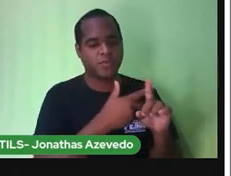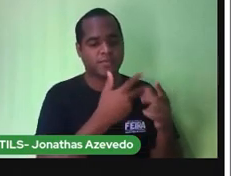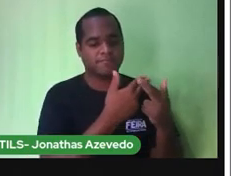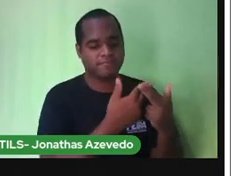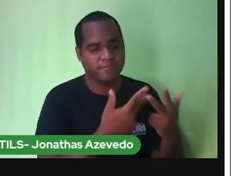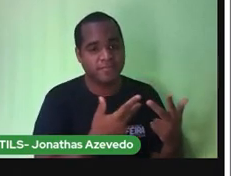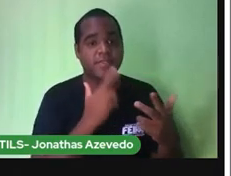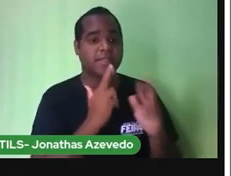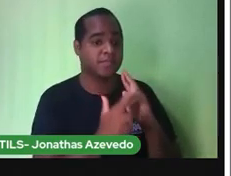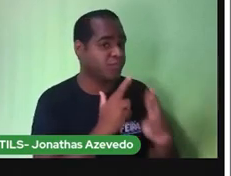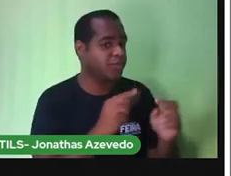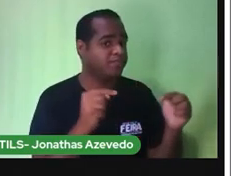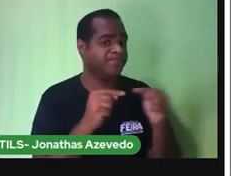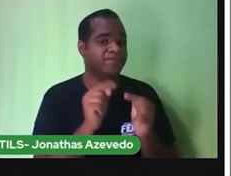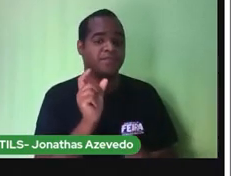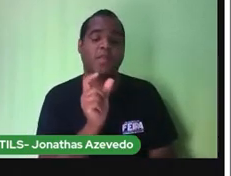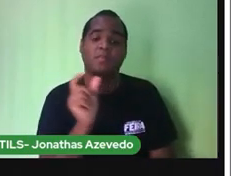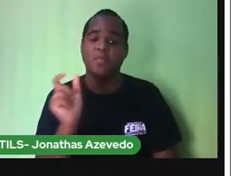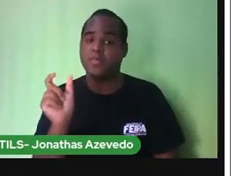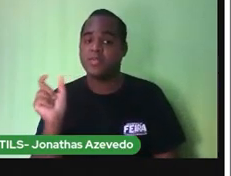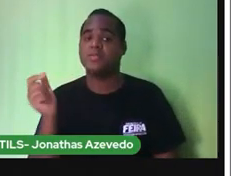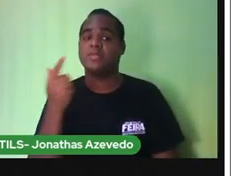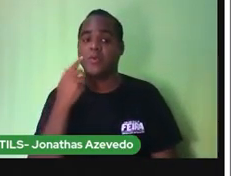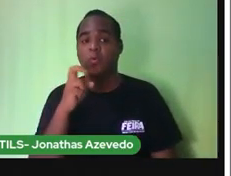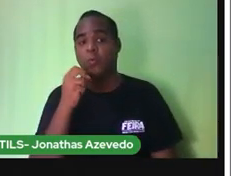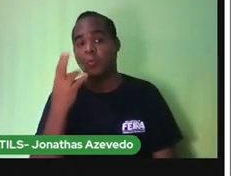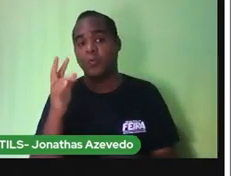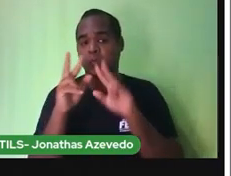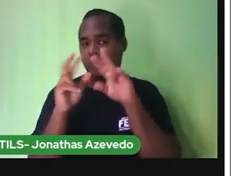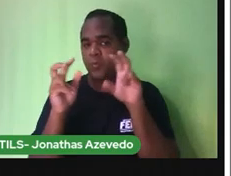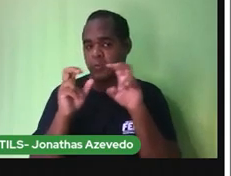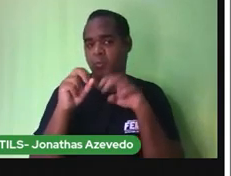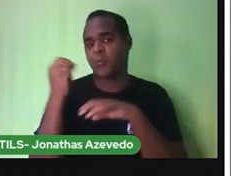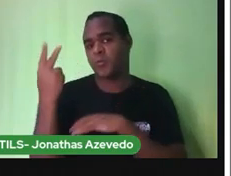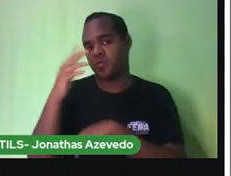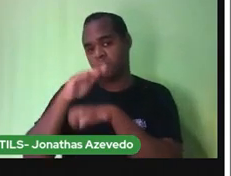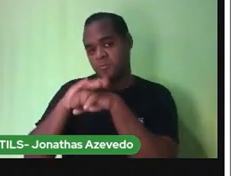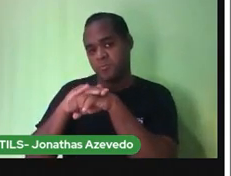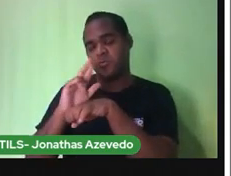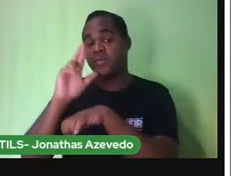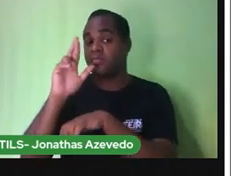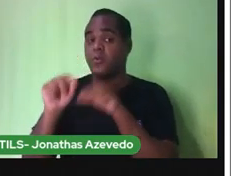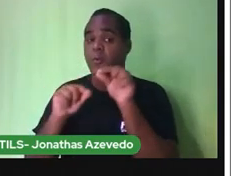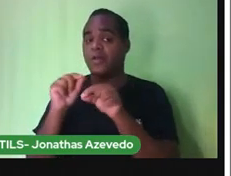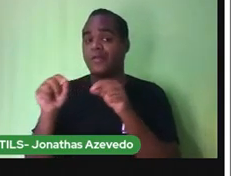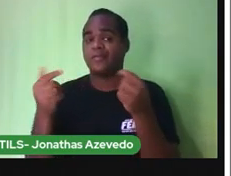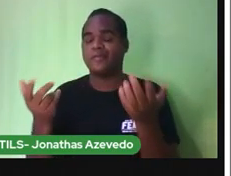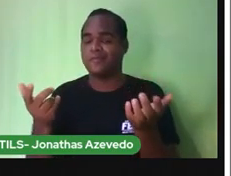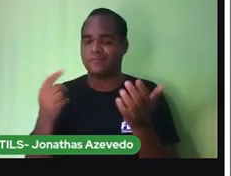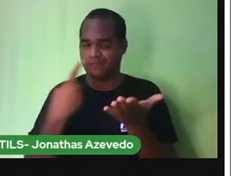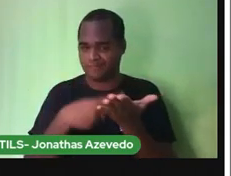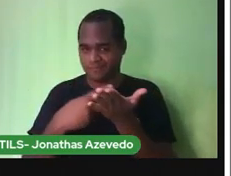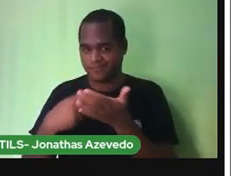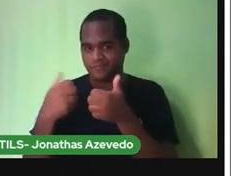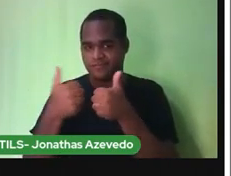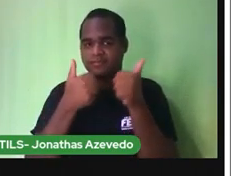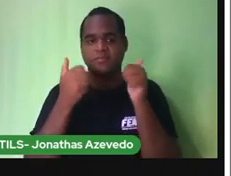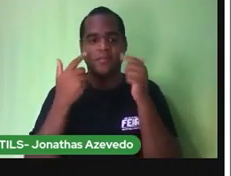a resposta a palavrinha ou não tipo o autor combinado tu não presta atenção